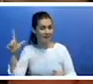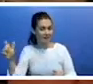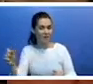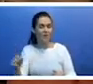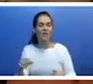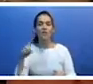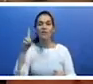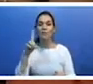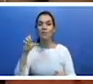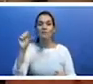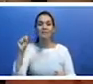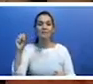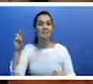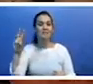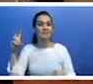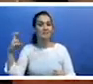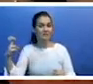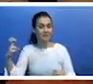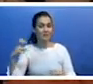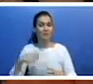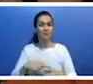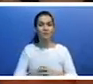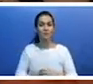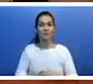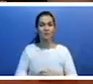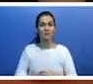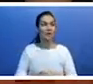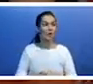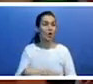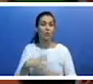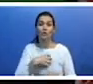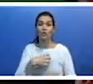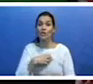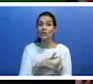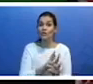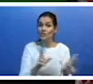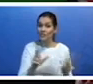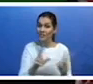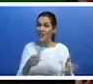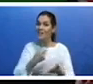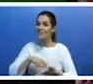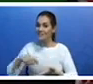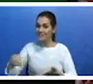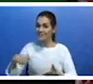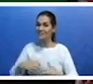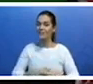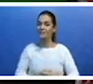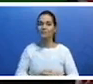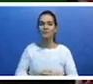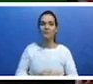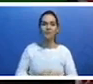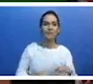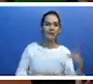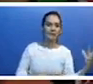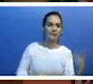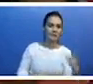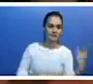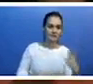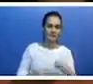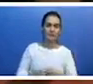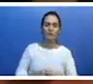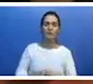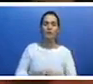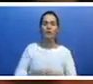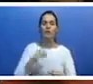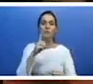em 1835. Mais uma forma de escrita. Terceira. Em